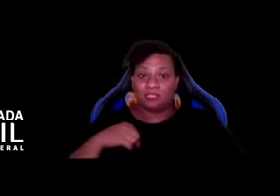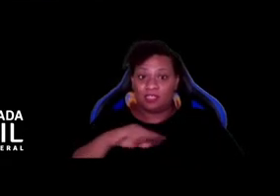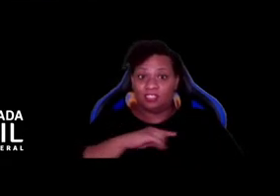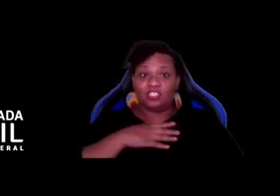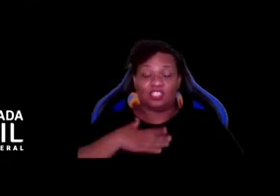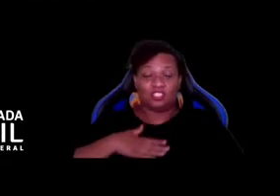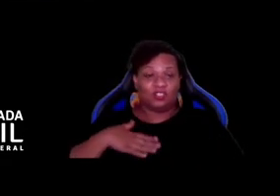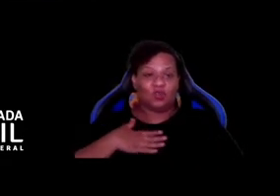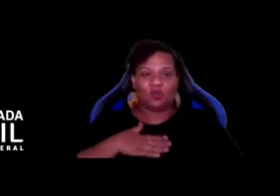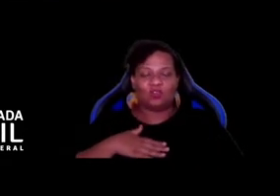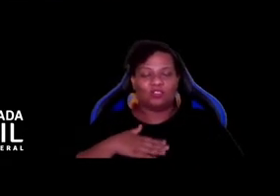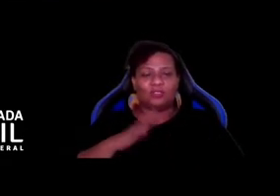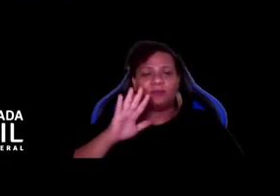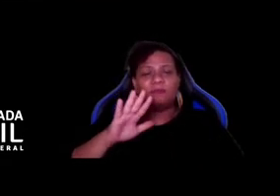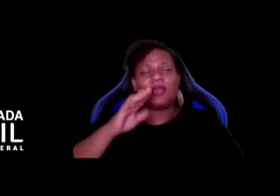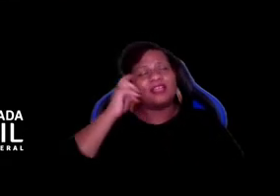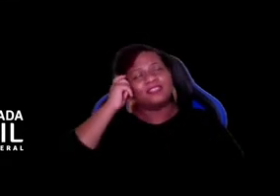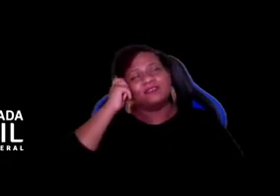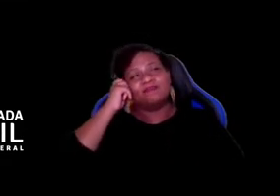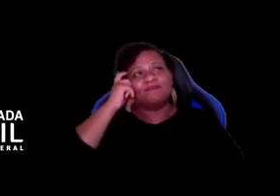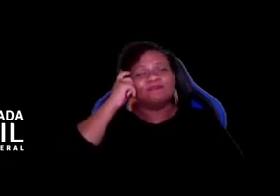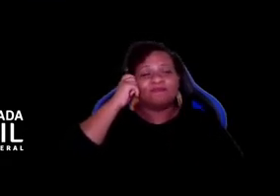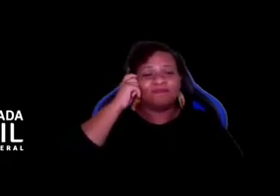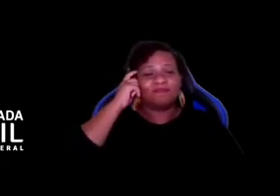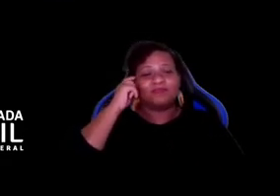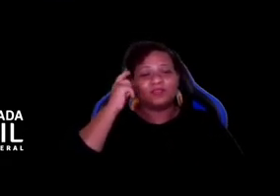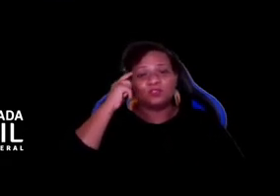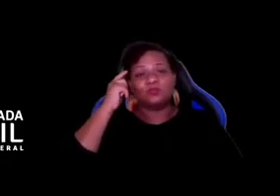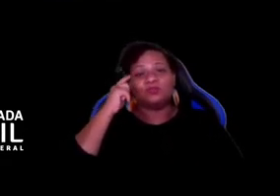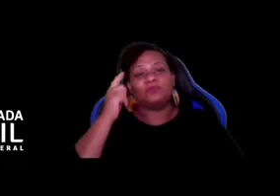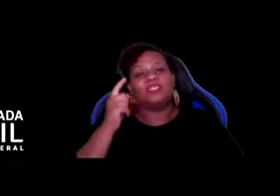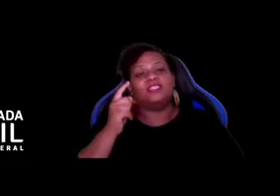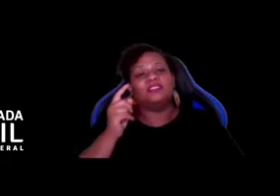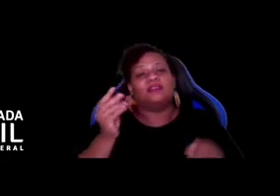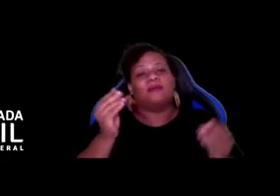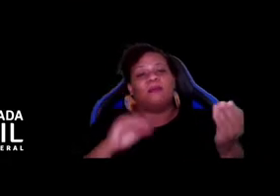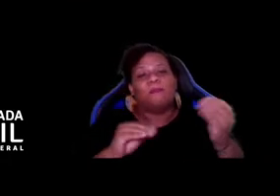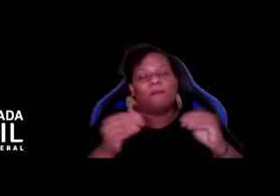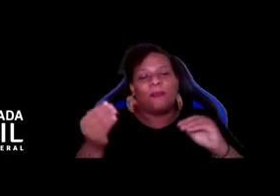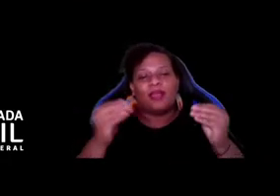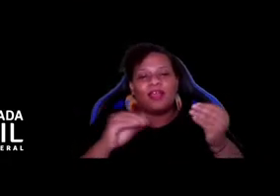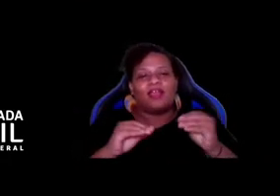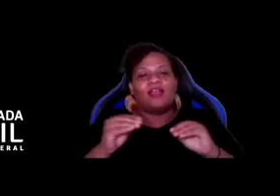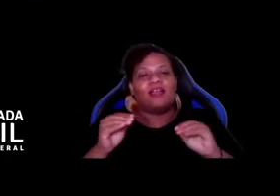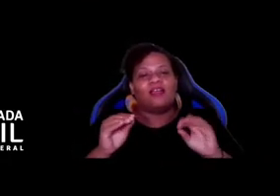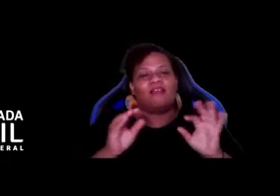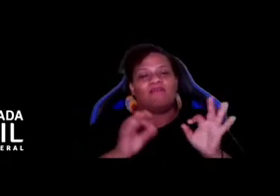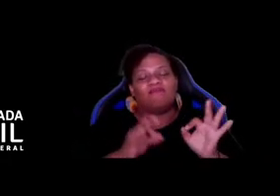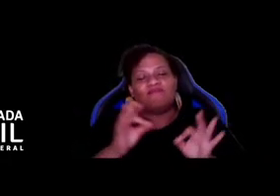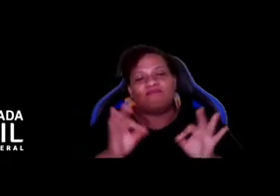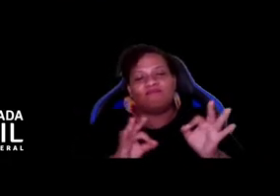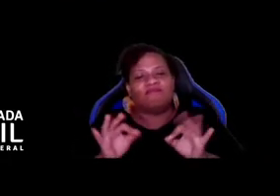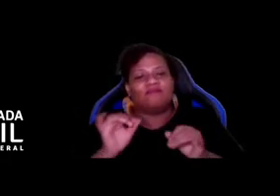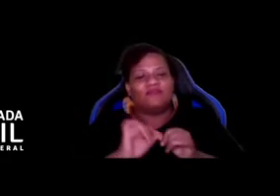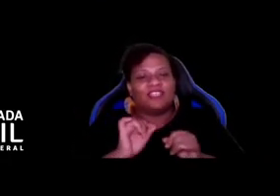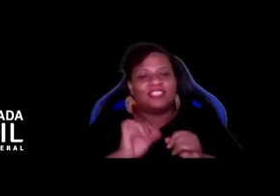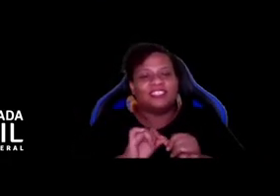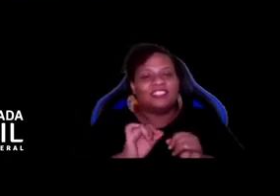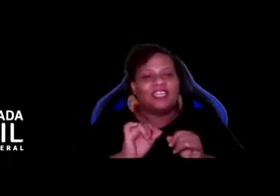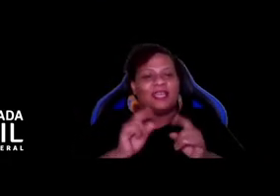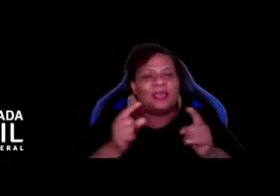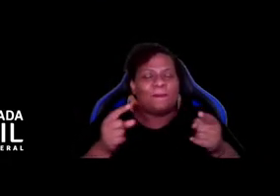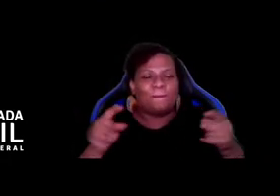não pensa, talvez, muito na coisa da minutagem, da coisa comercial, verdade, de fazer aquela